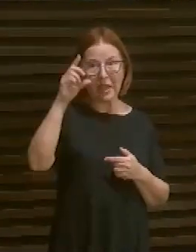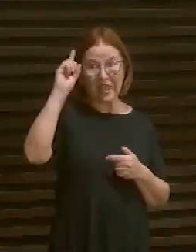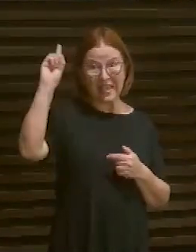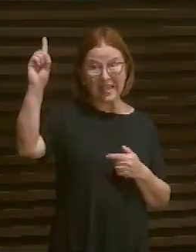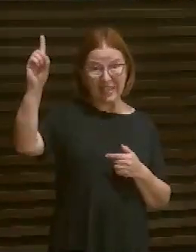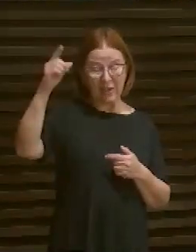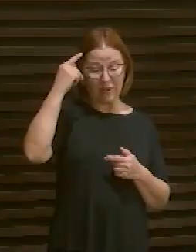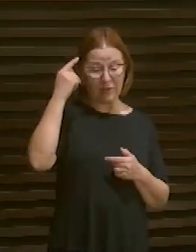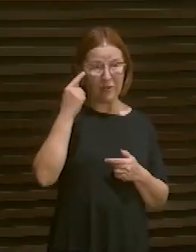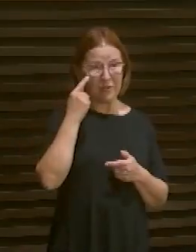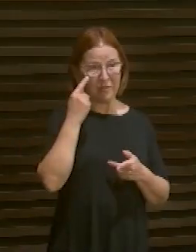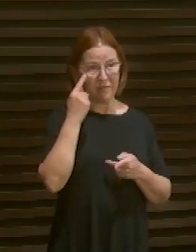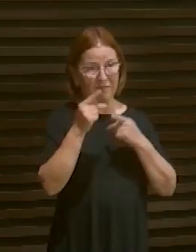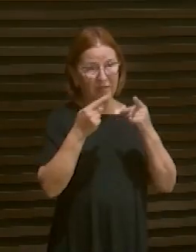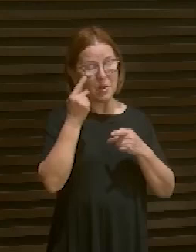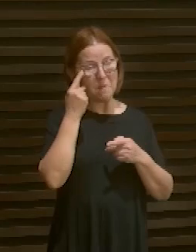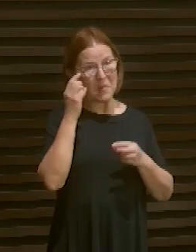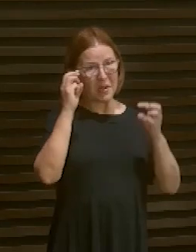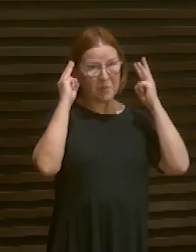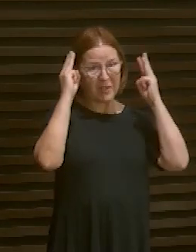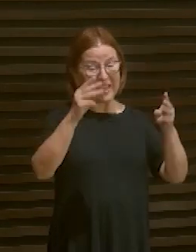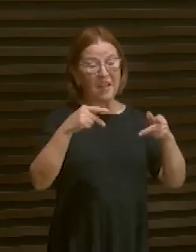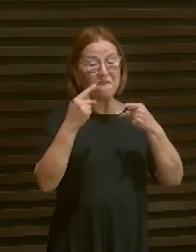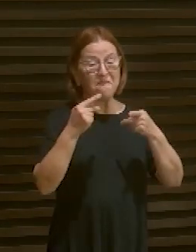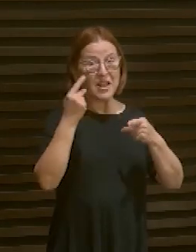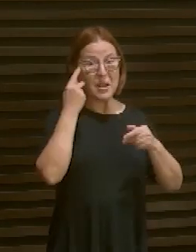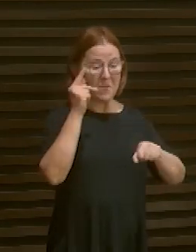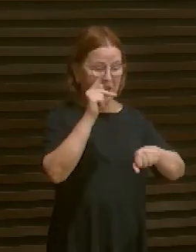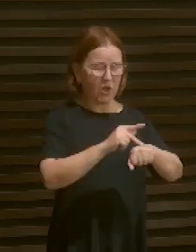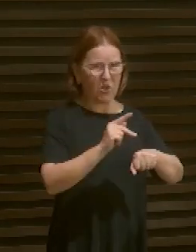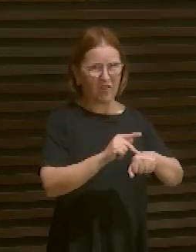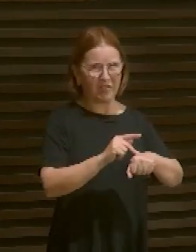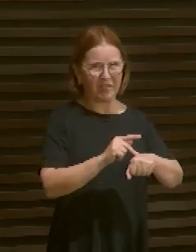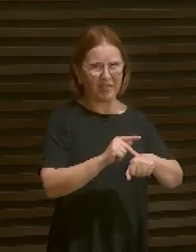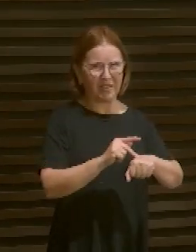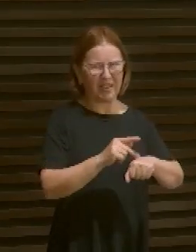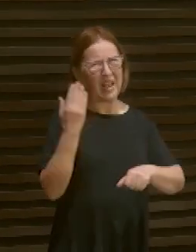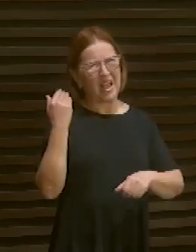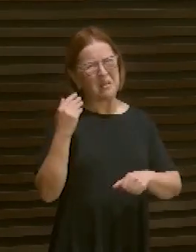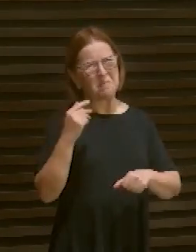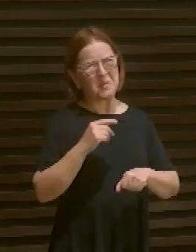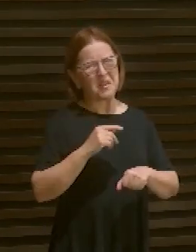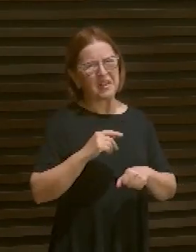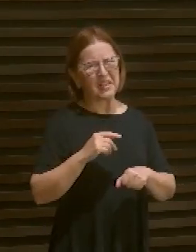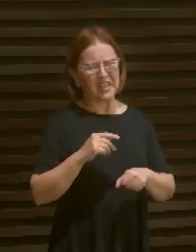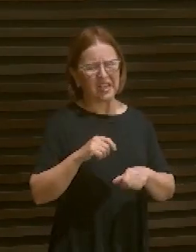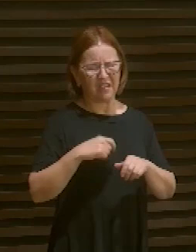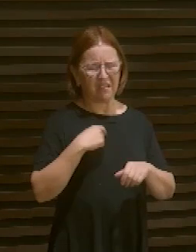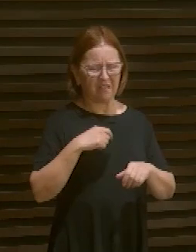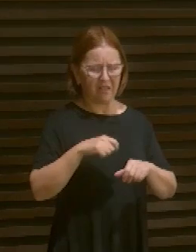Mas lá atrás deu certo ferindo a rocha, por que não posso ferir aqui? E ele fere a rocha.